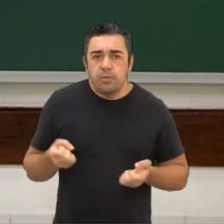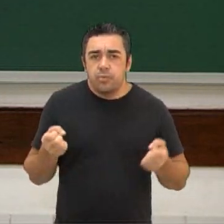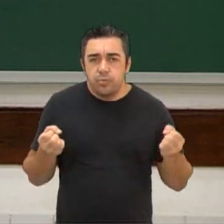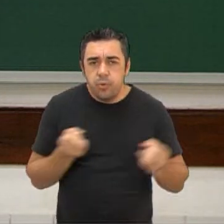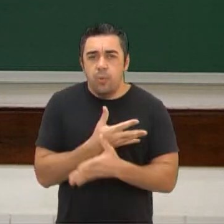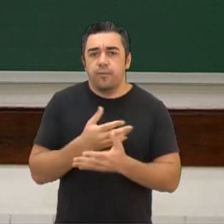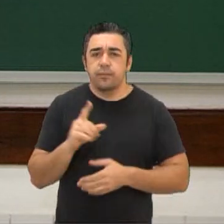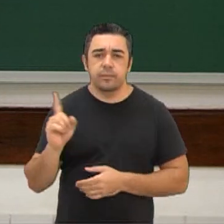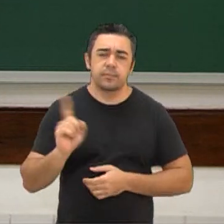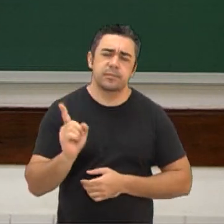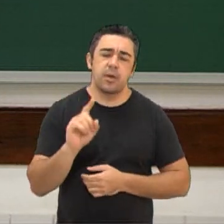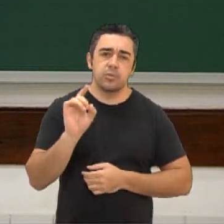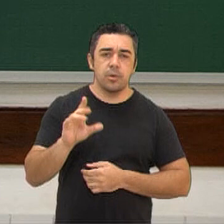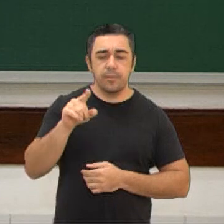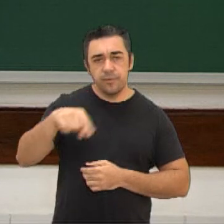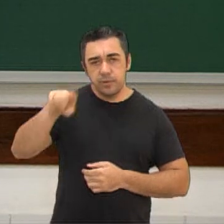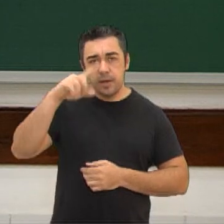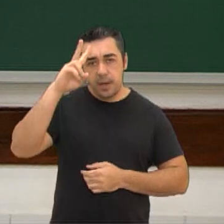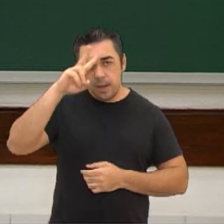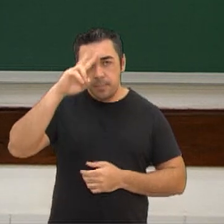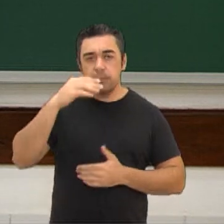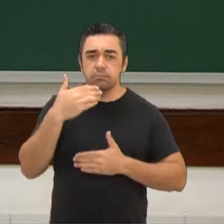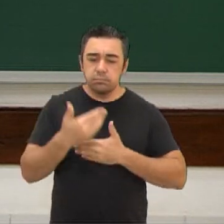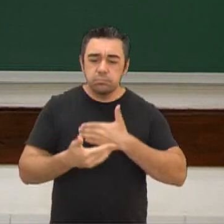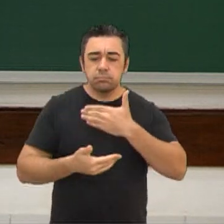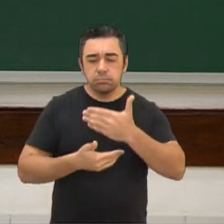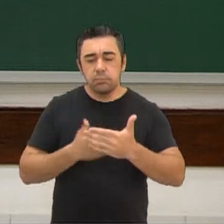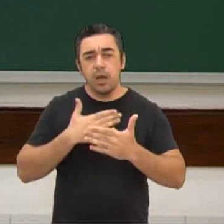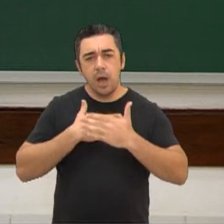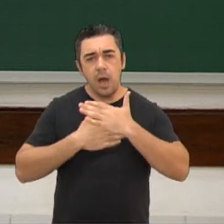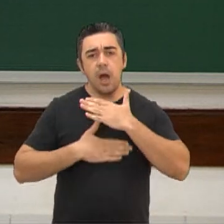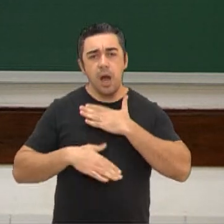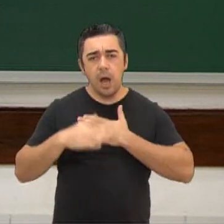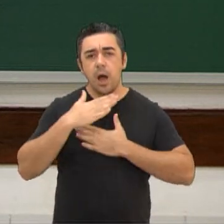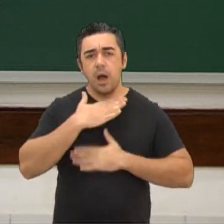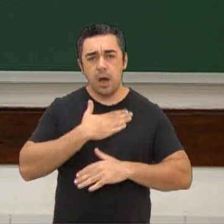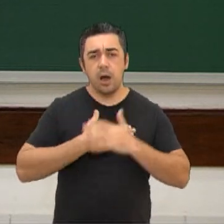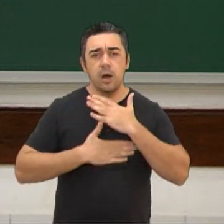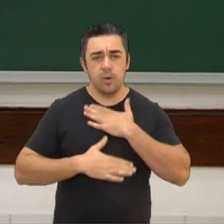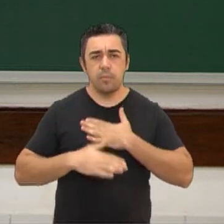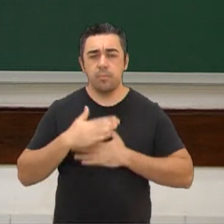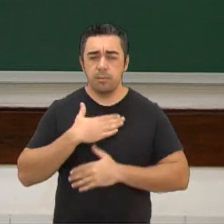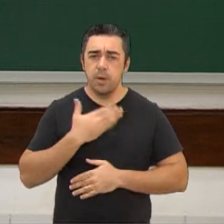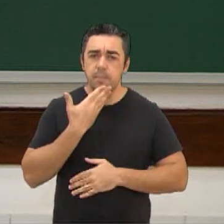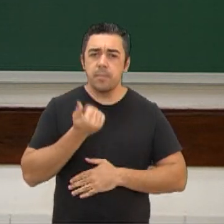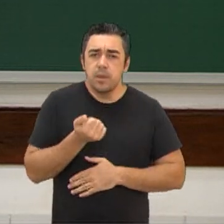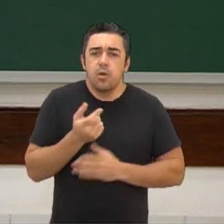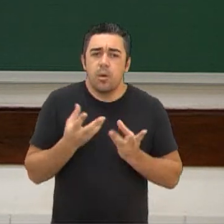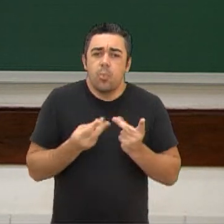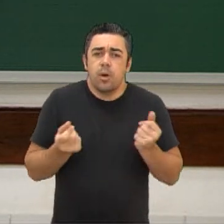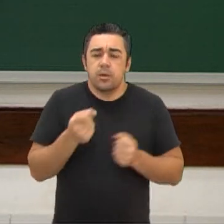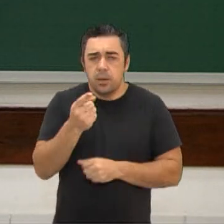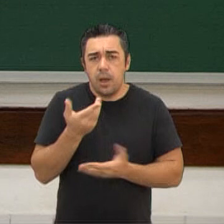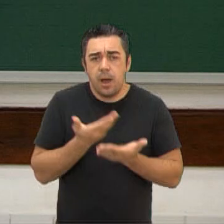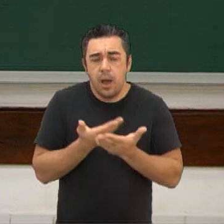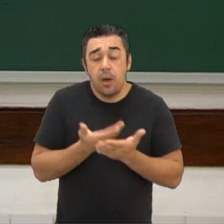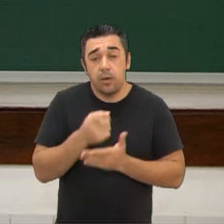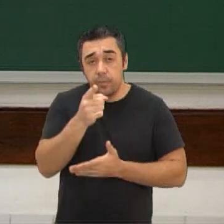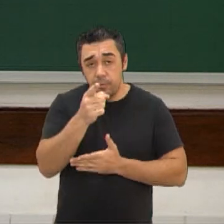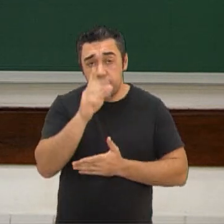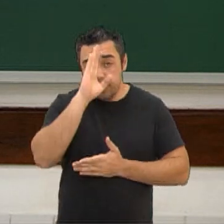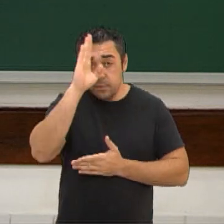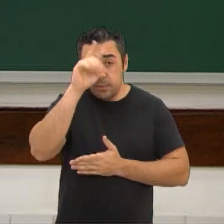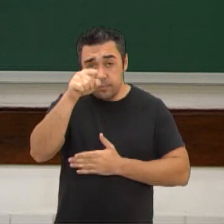É mais para a gente relembrar, para que a gente possa ir com calma, né? Sempre prezando pela qualidade das aulas e para que principalmente vocês aí